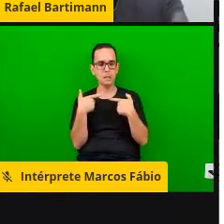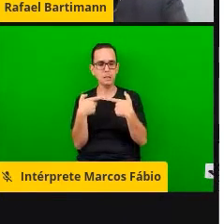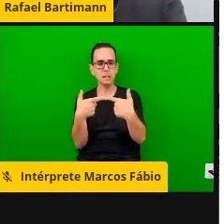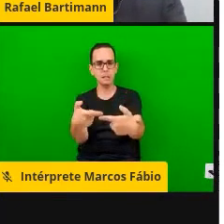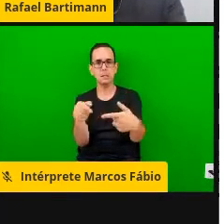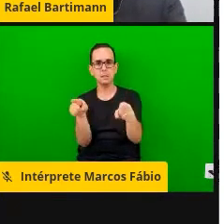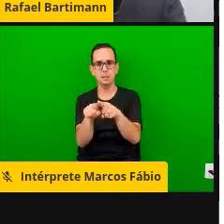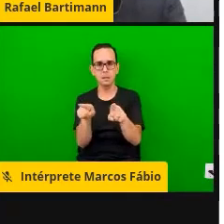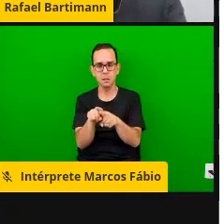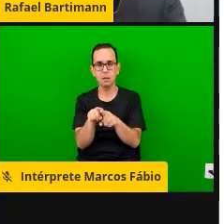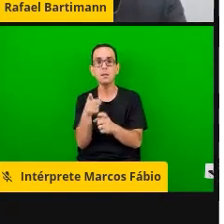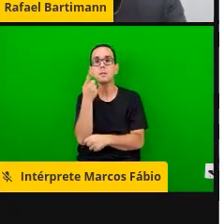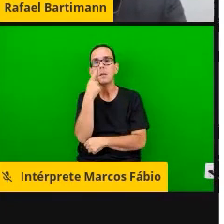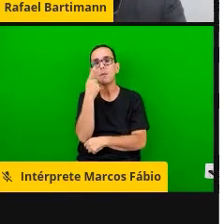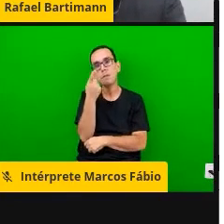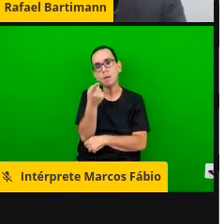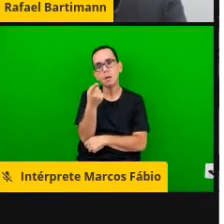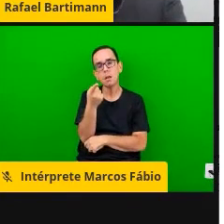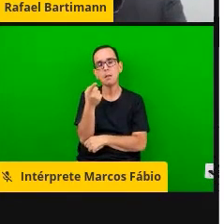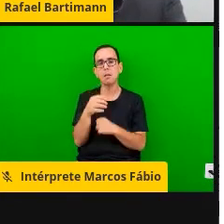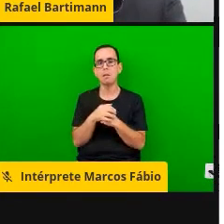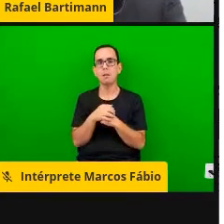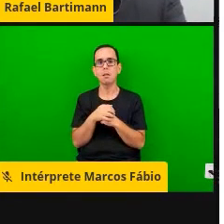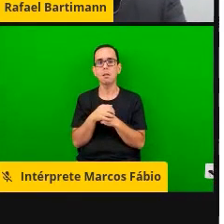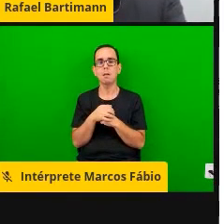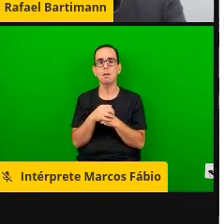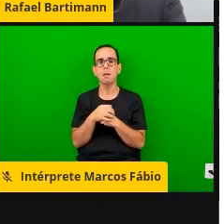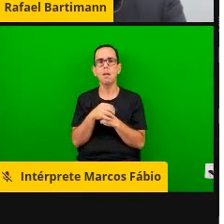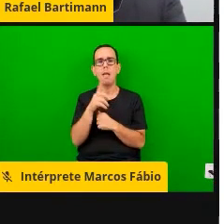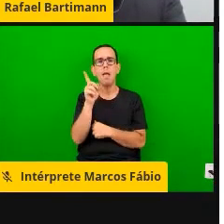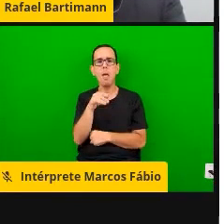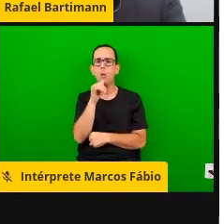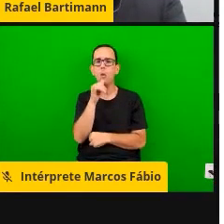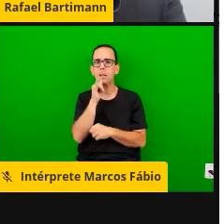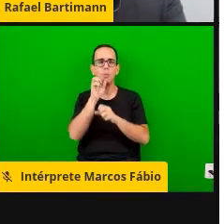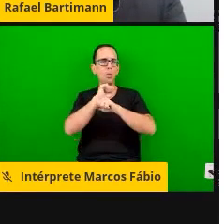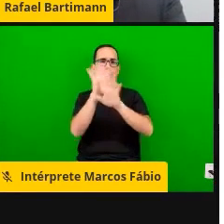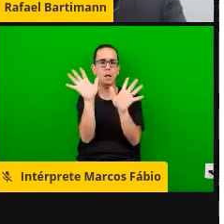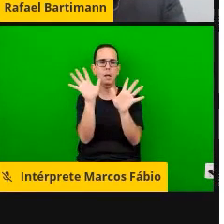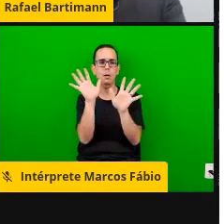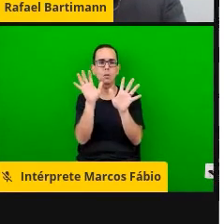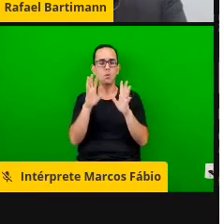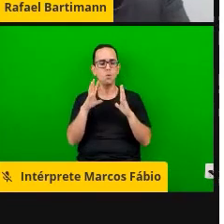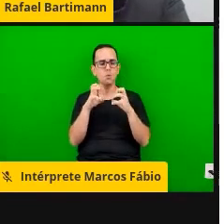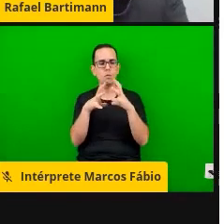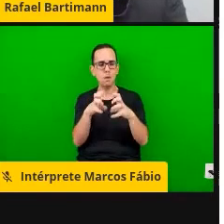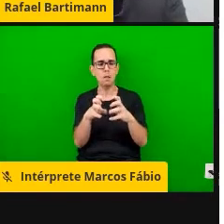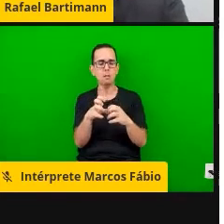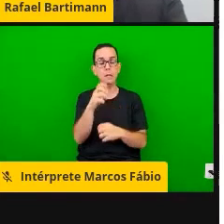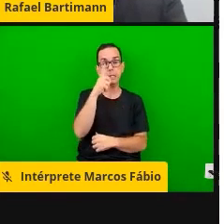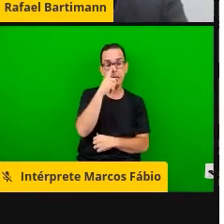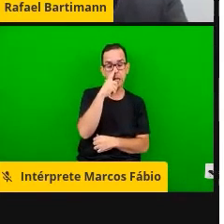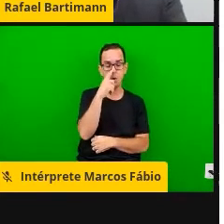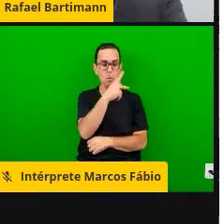exemplo, você consegue ver isso aí, né, no slide, ela é um exemplo claro. O conflito entre gregos e persas. Os persas